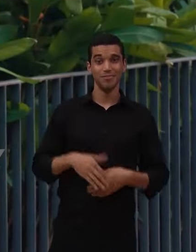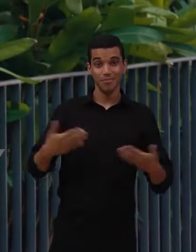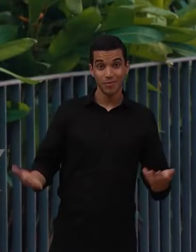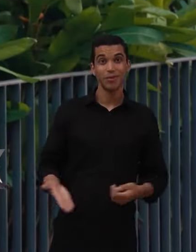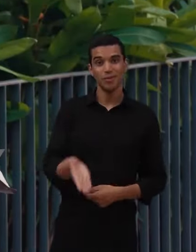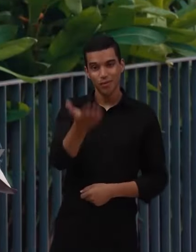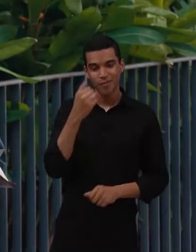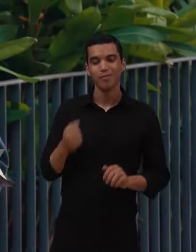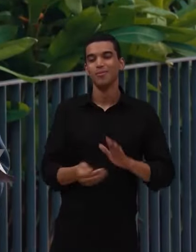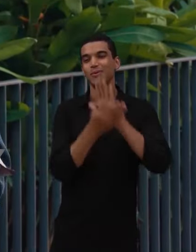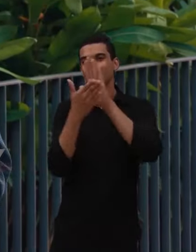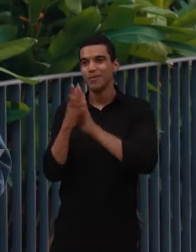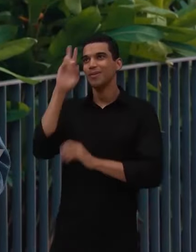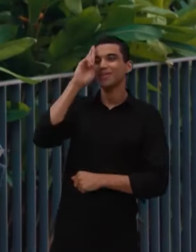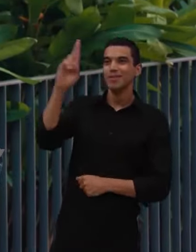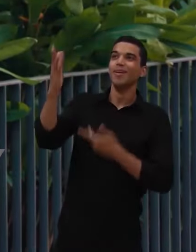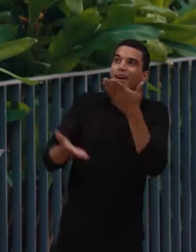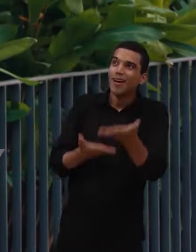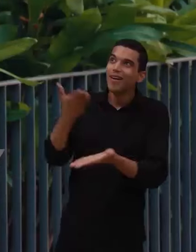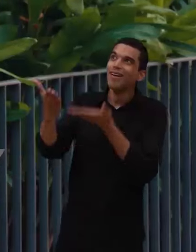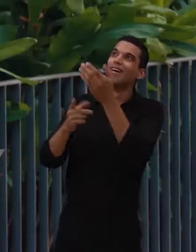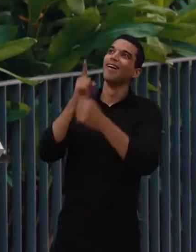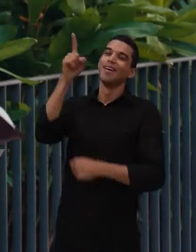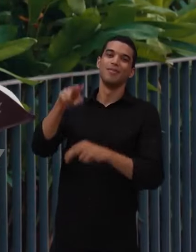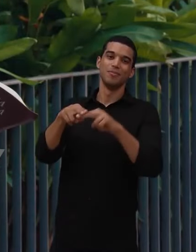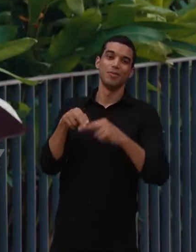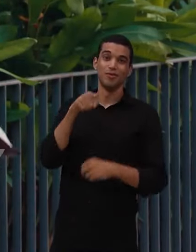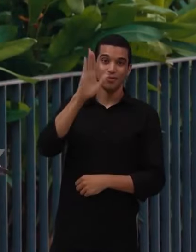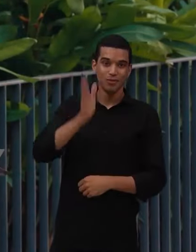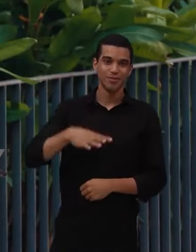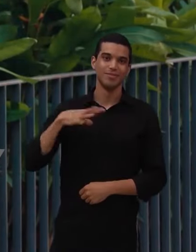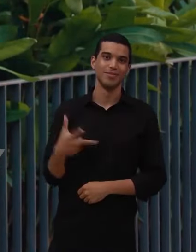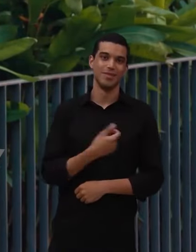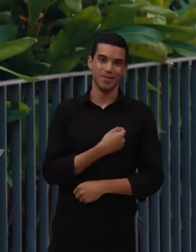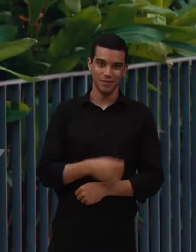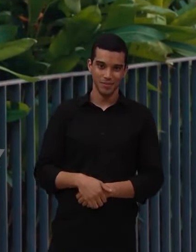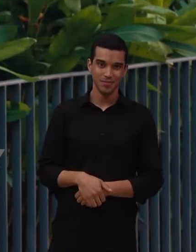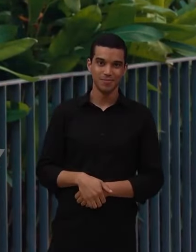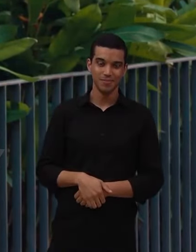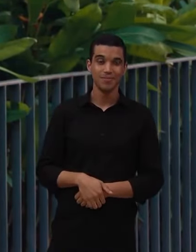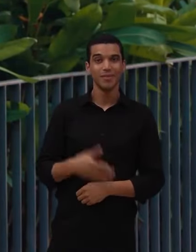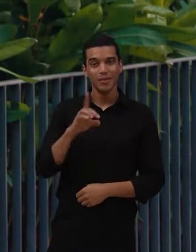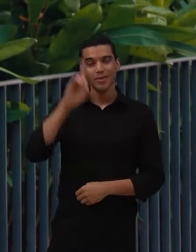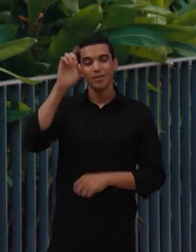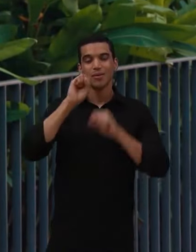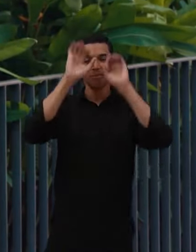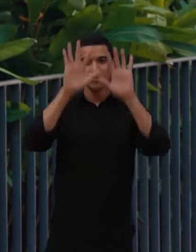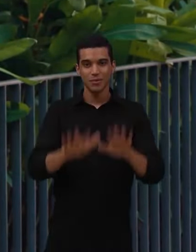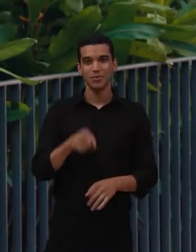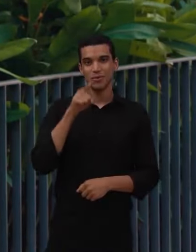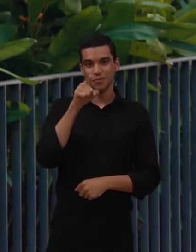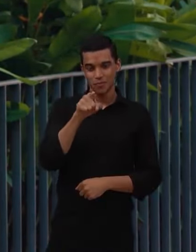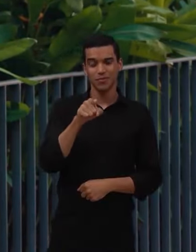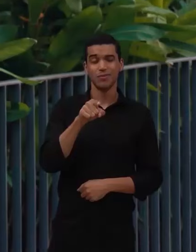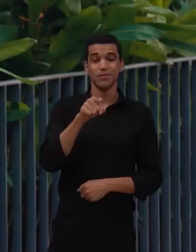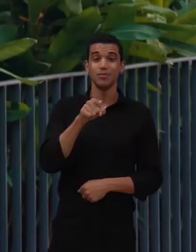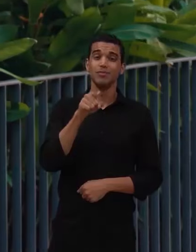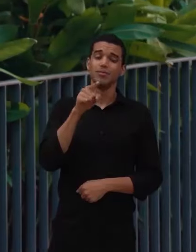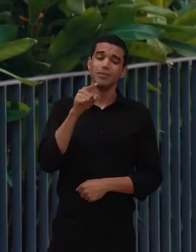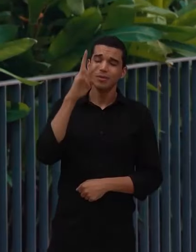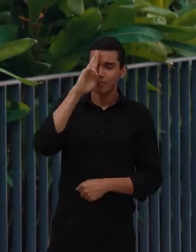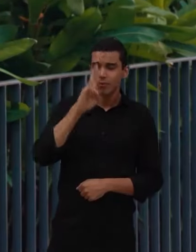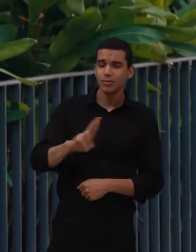a bondade e a misericórdia do Senhor siga sendo derramada sobre a sua vida. Nesse instante, eu quero te convidar